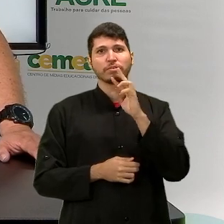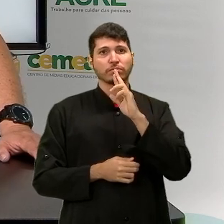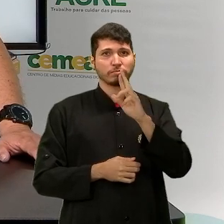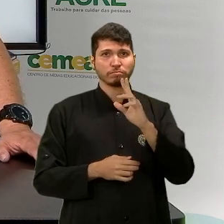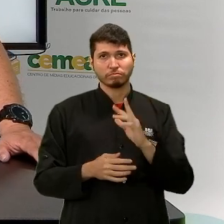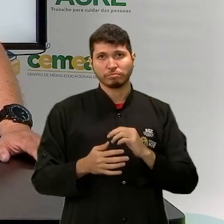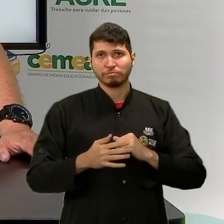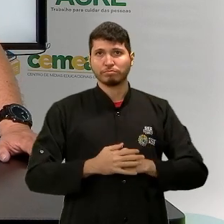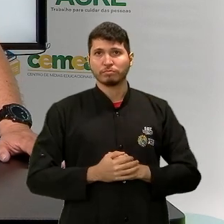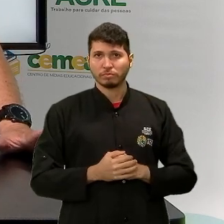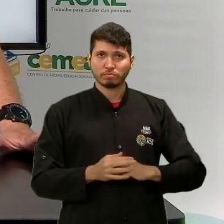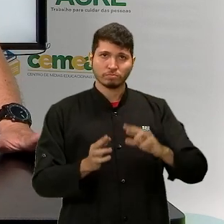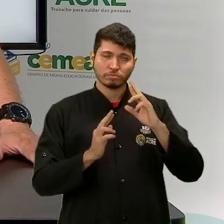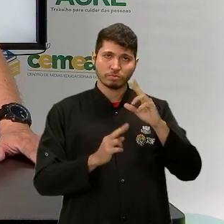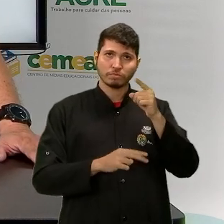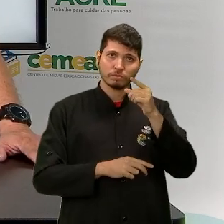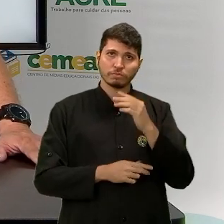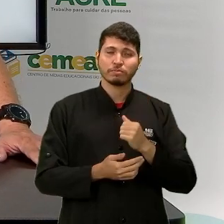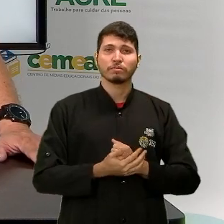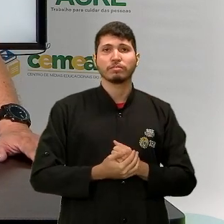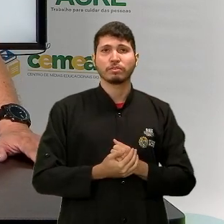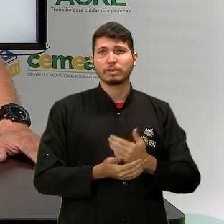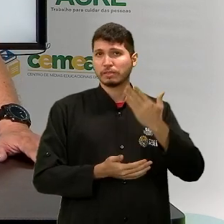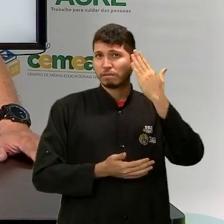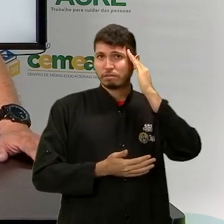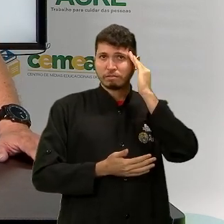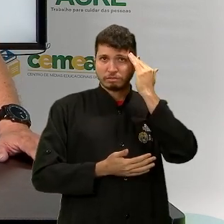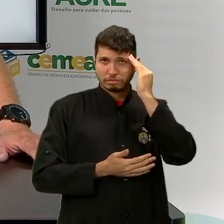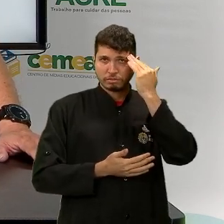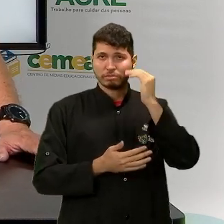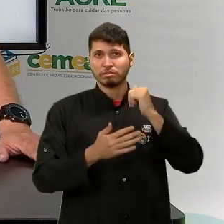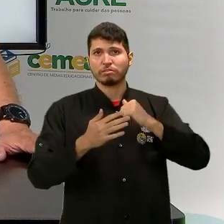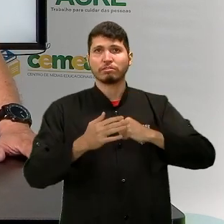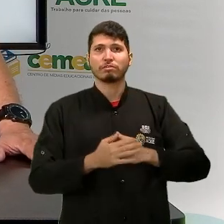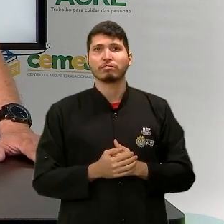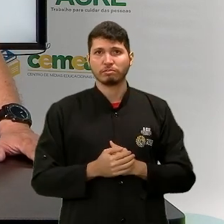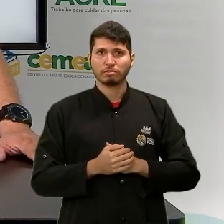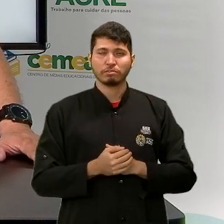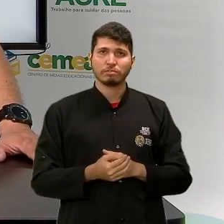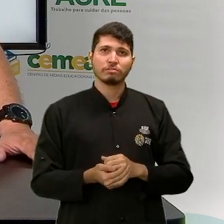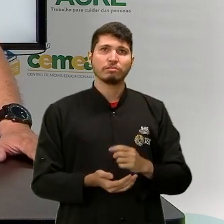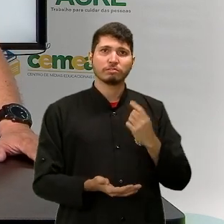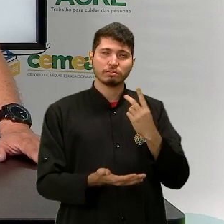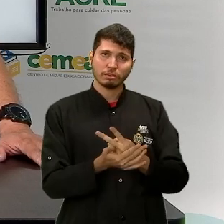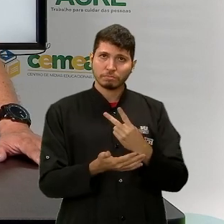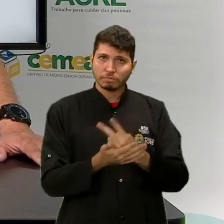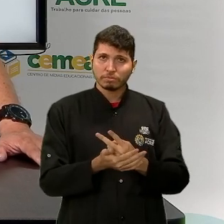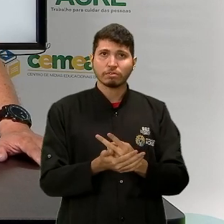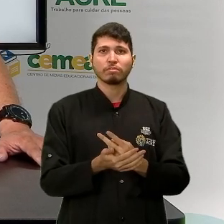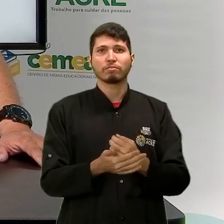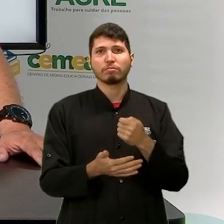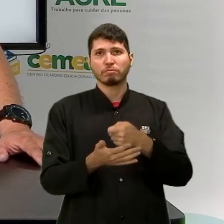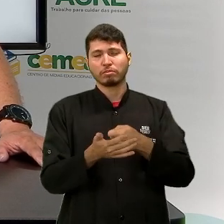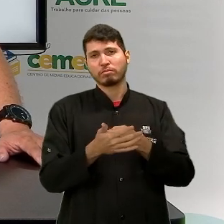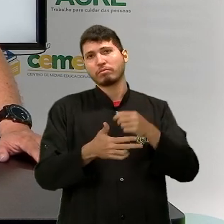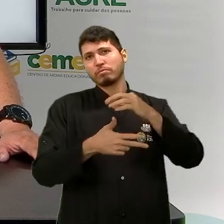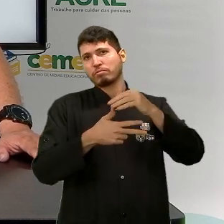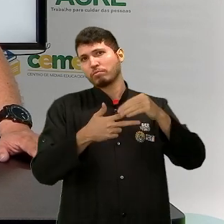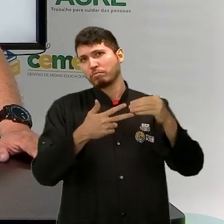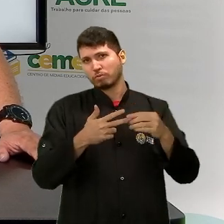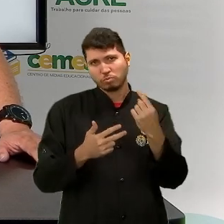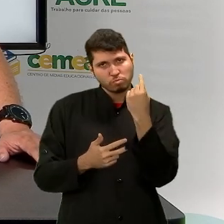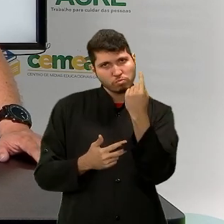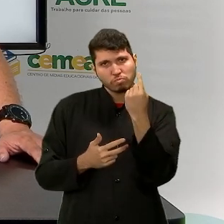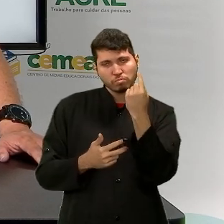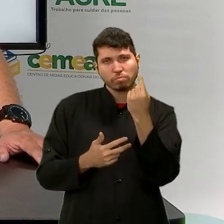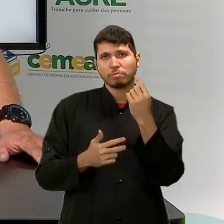também. Espero que tenha ajudado, Normalmente relações internacionais cai pelo menos uma questão no Enem, então 2025 agora pode vir algo